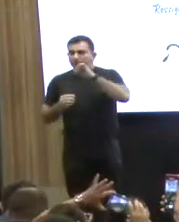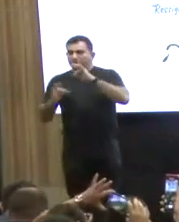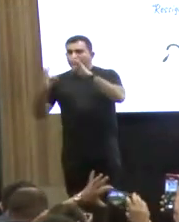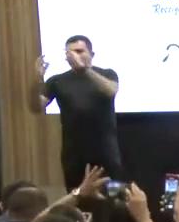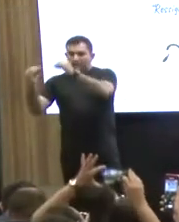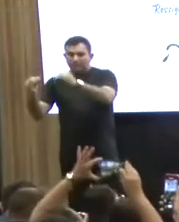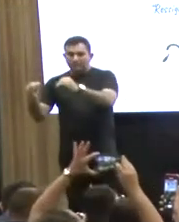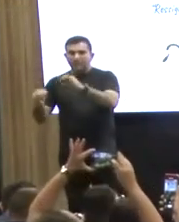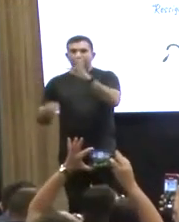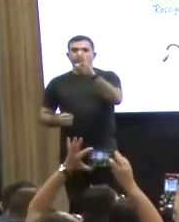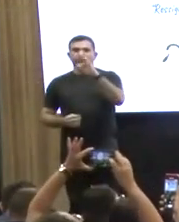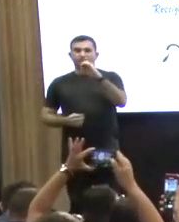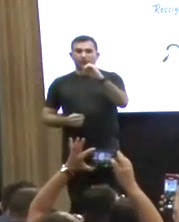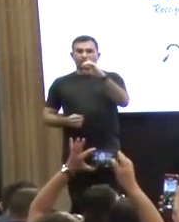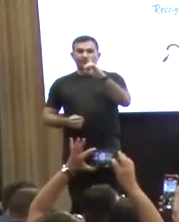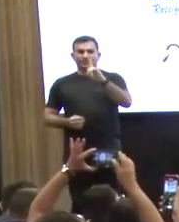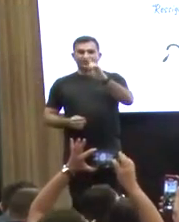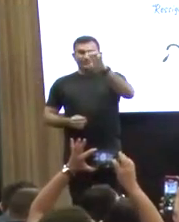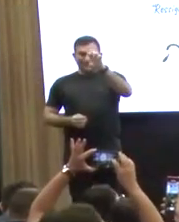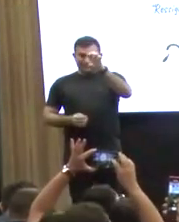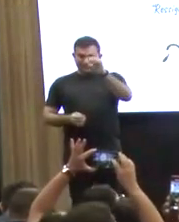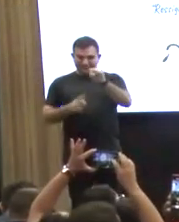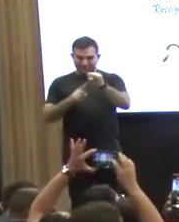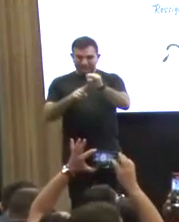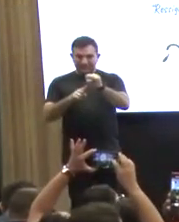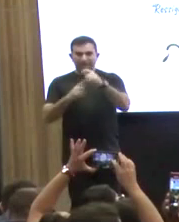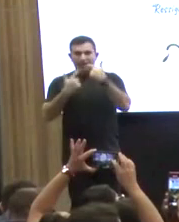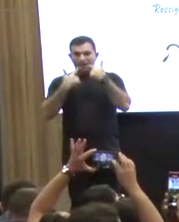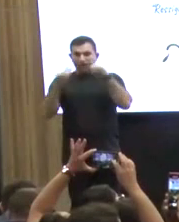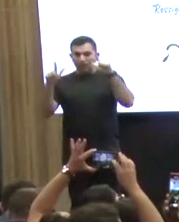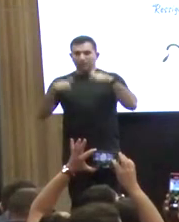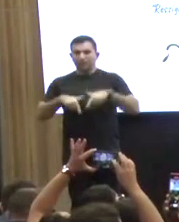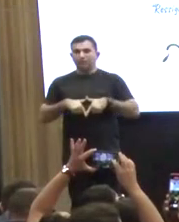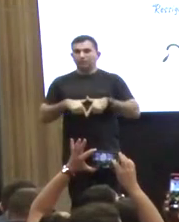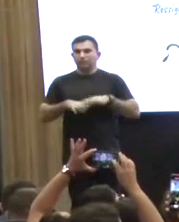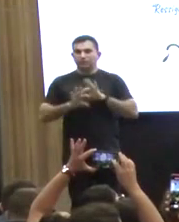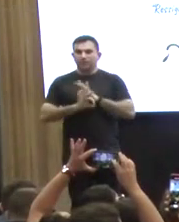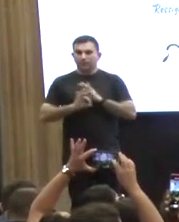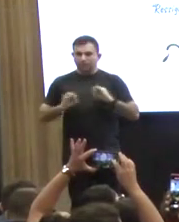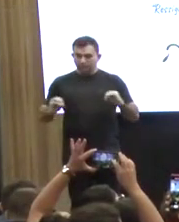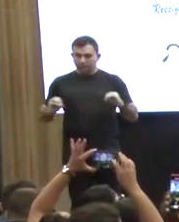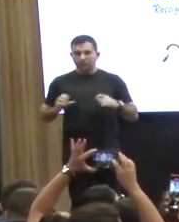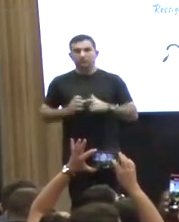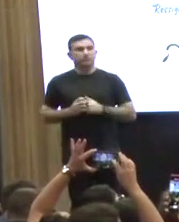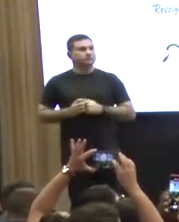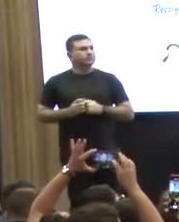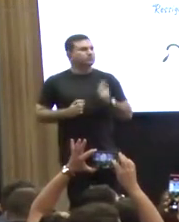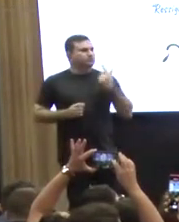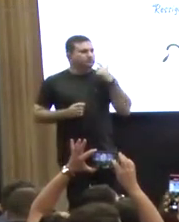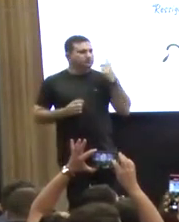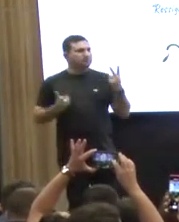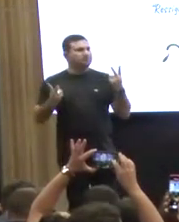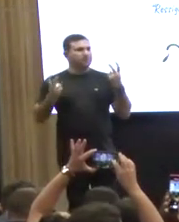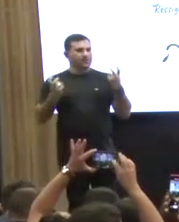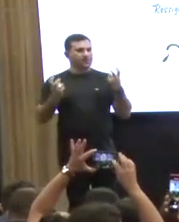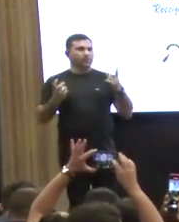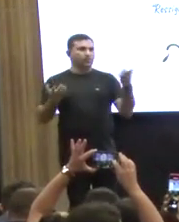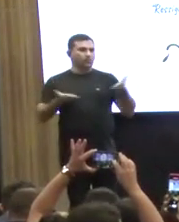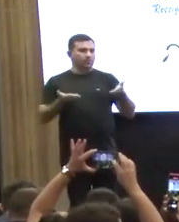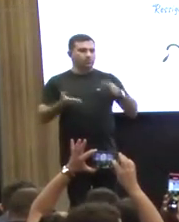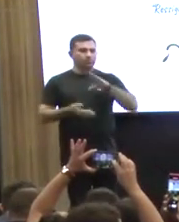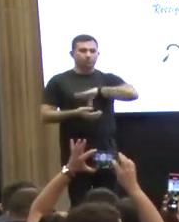chamada linguagem neutra, é porque nós estamos reconhecendo a própria diversidade que existe no nosso mundo, na